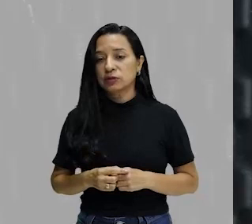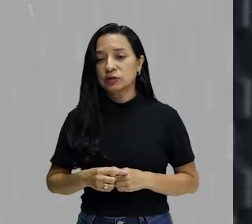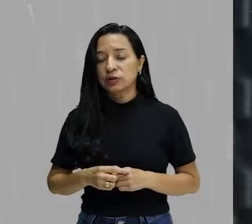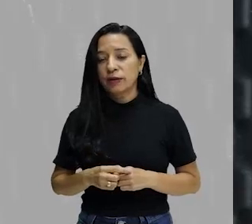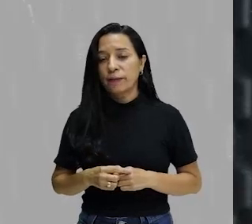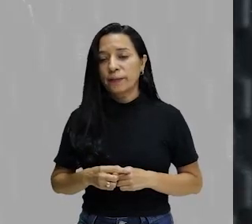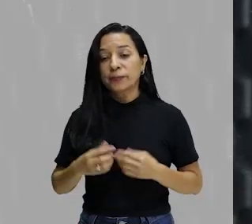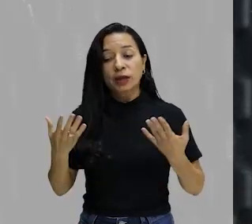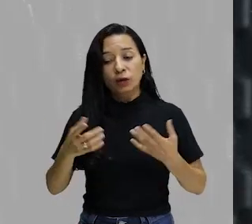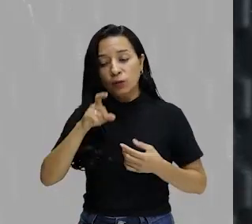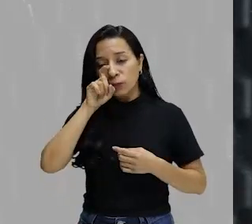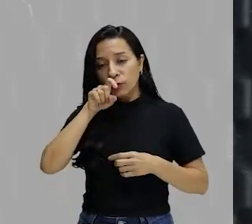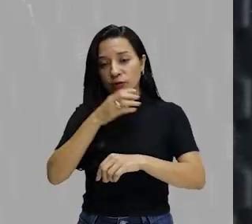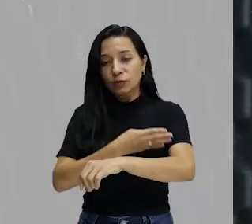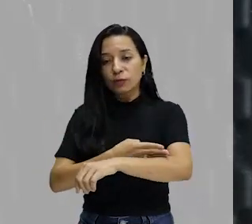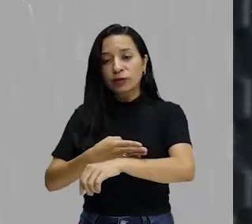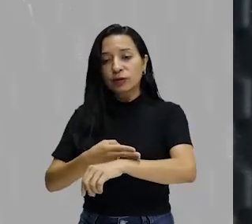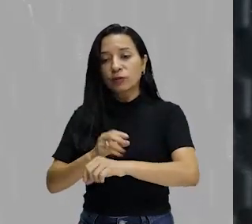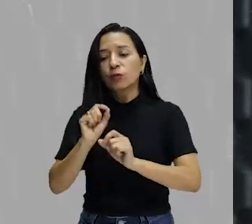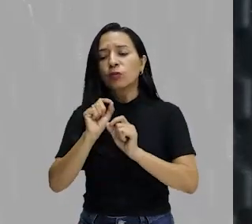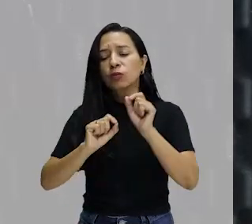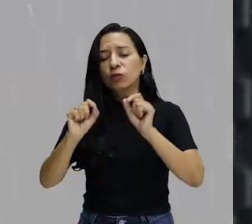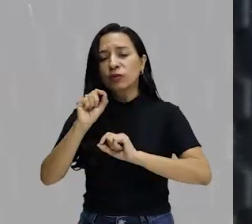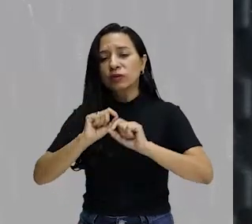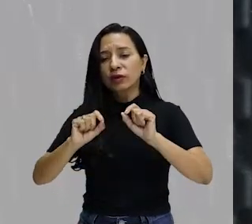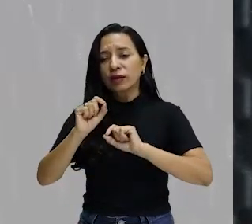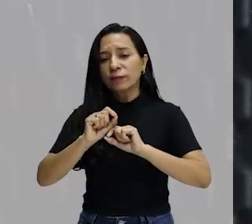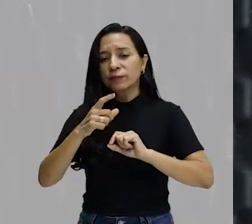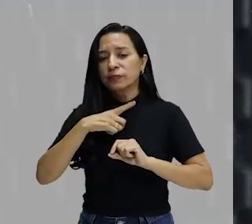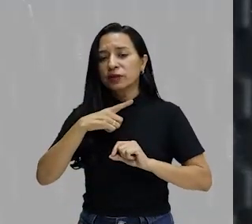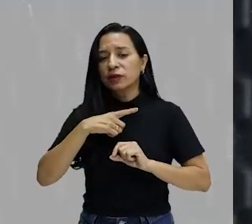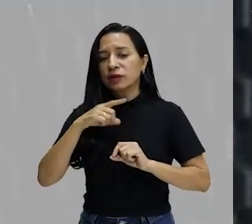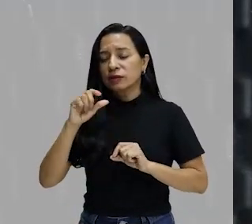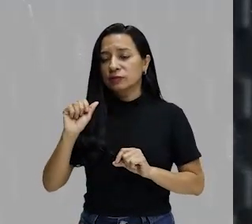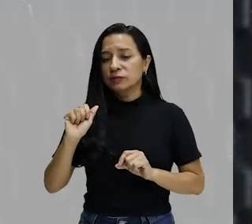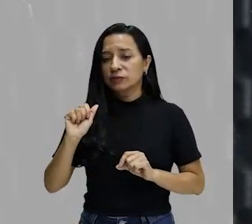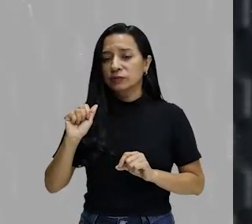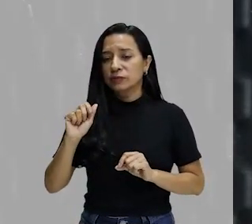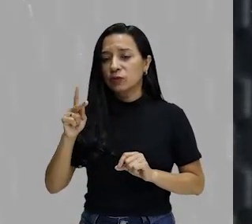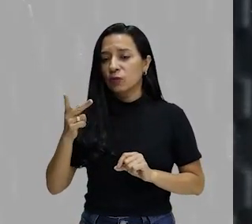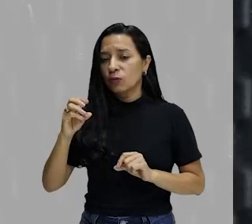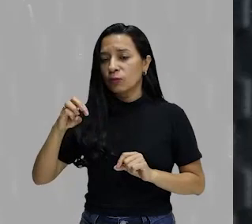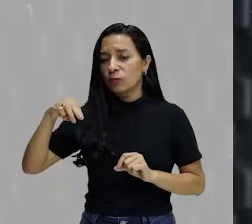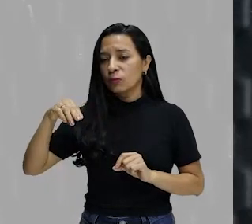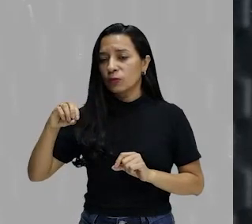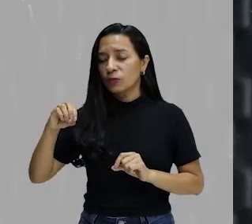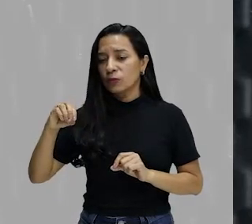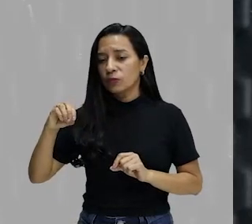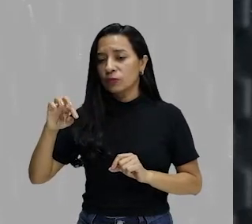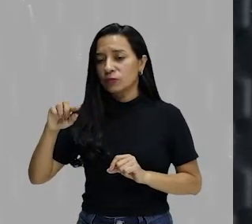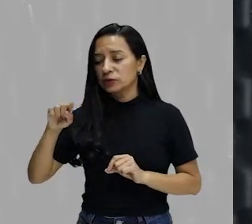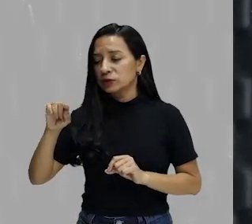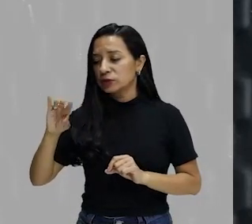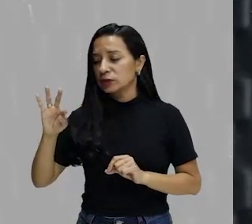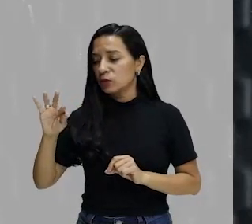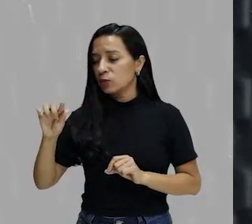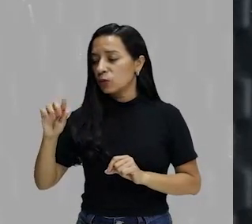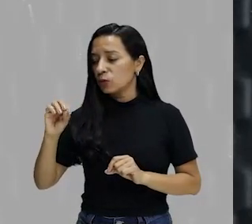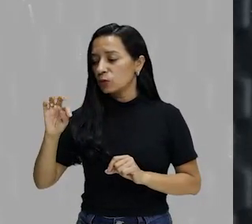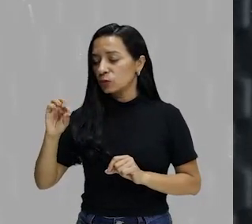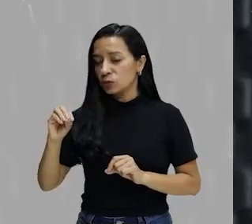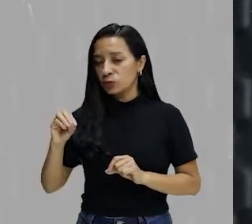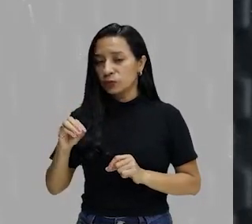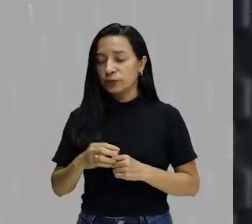duplo homozigoto recessivo. Porque ele vai ser homozigoto recessivo para o gene A e